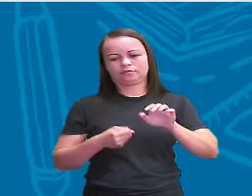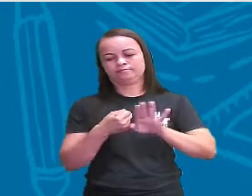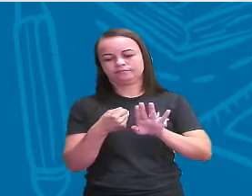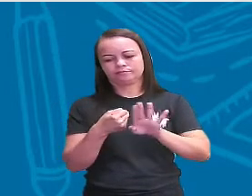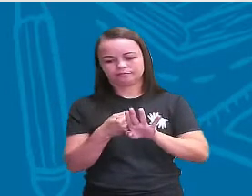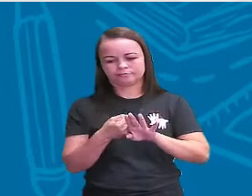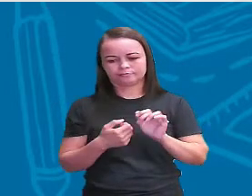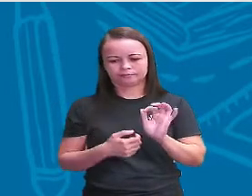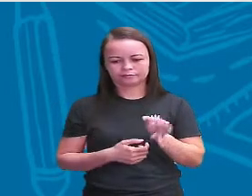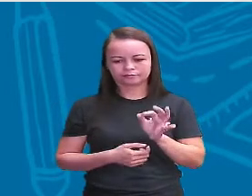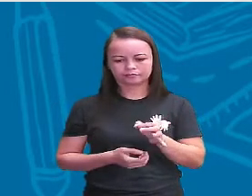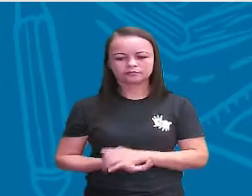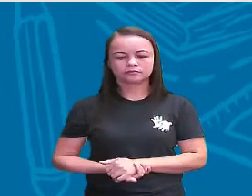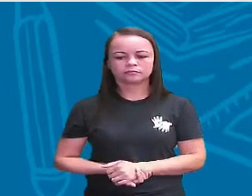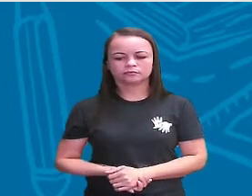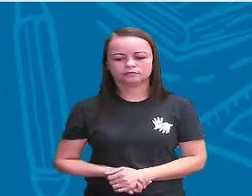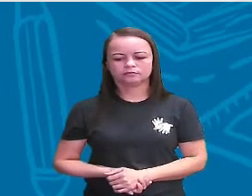substantivo, tá certo?